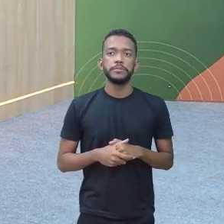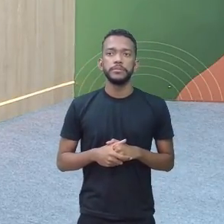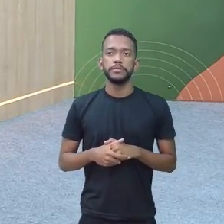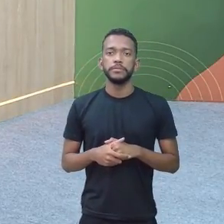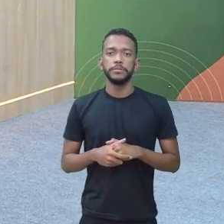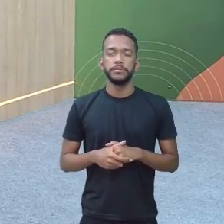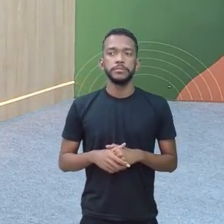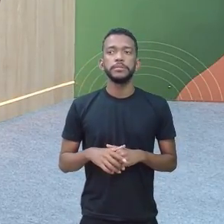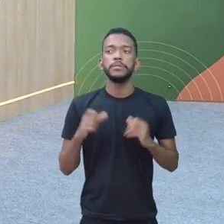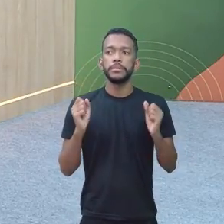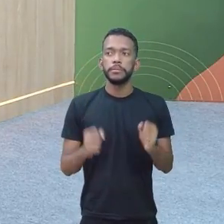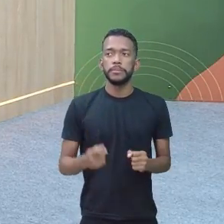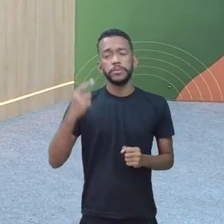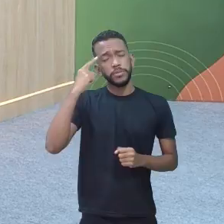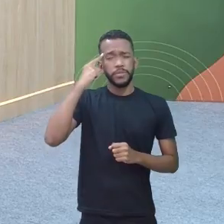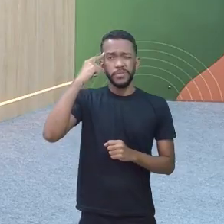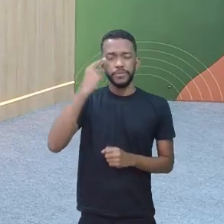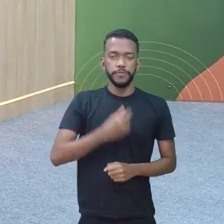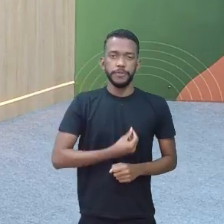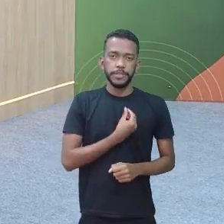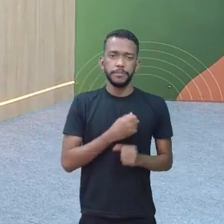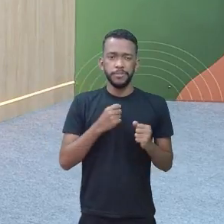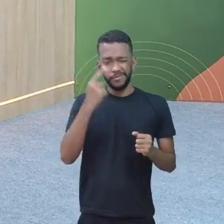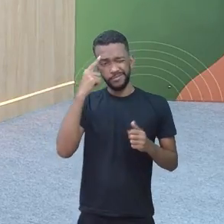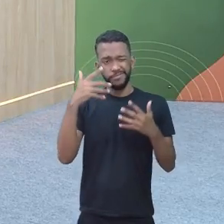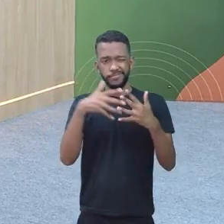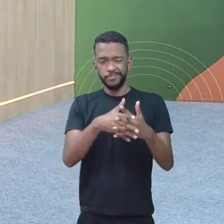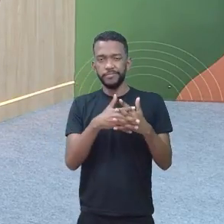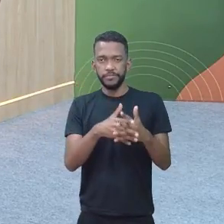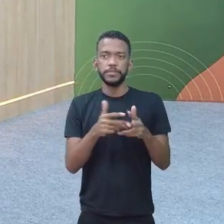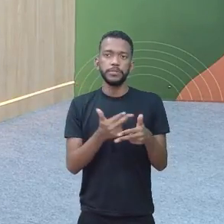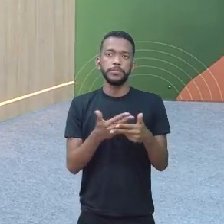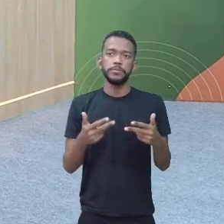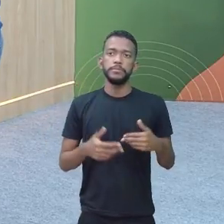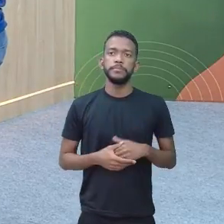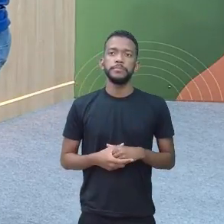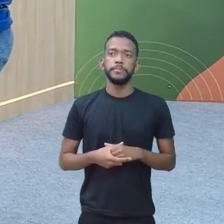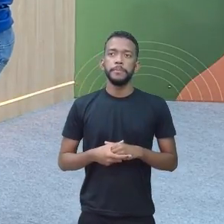pode dificultar a nossa vida, pode causar má interpretação dos fatos, etc.